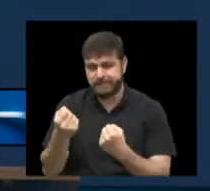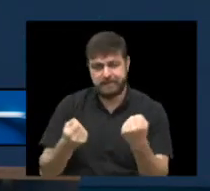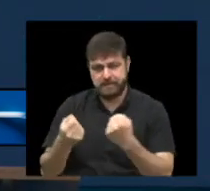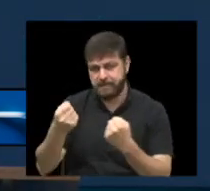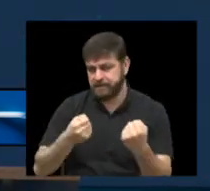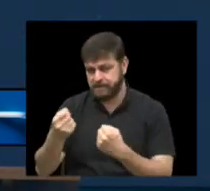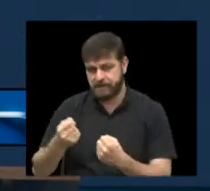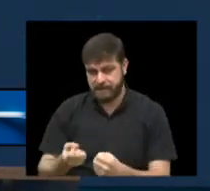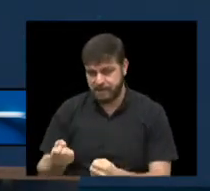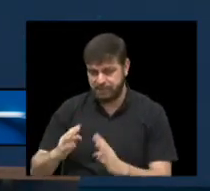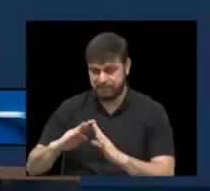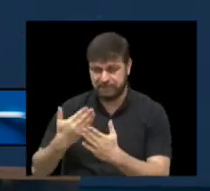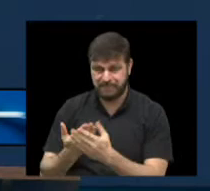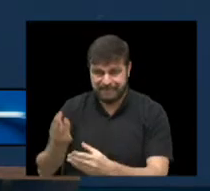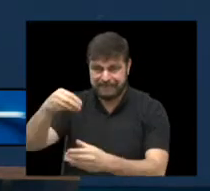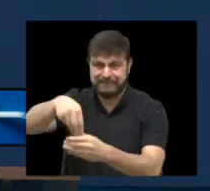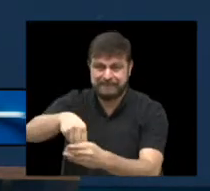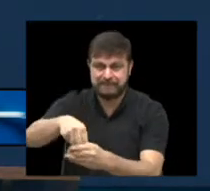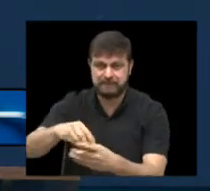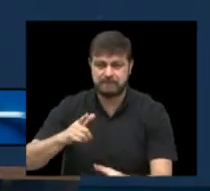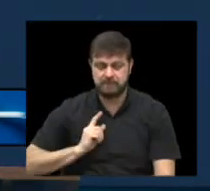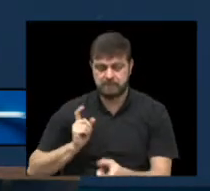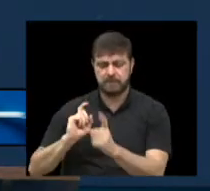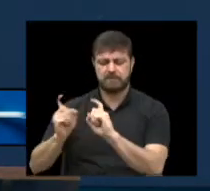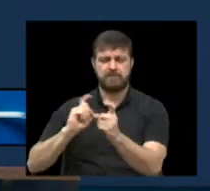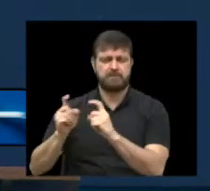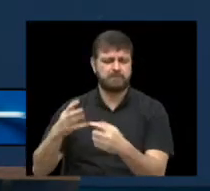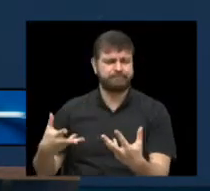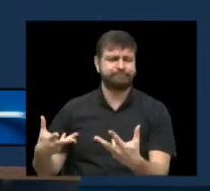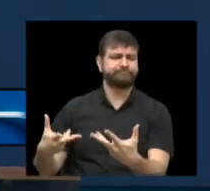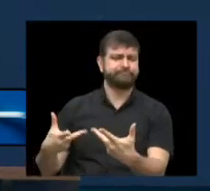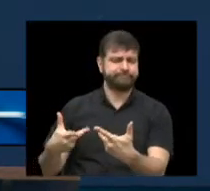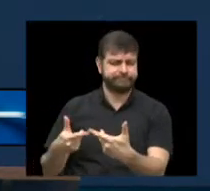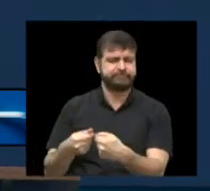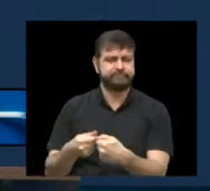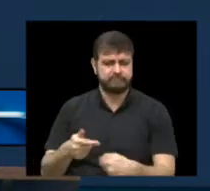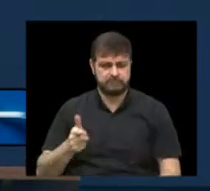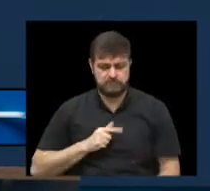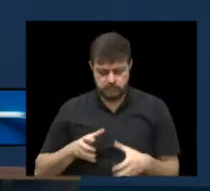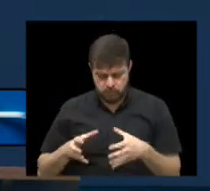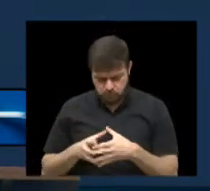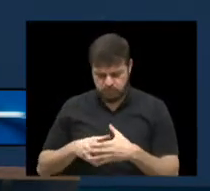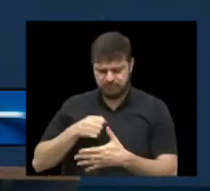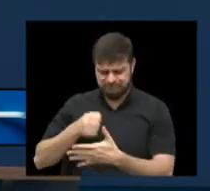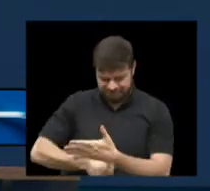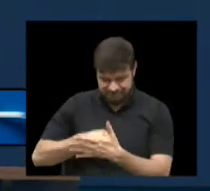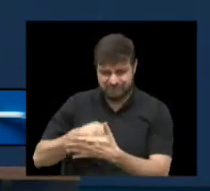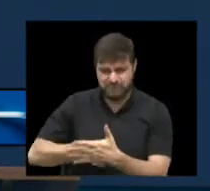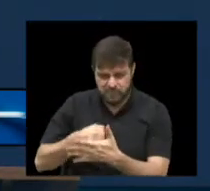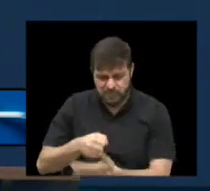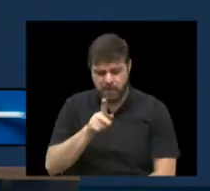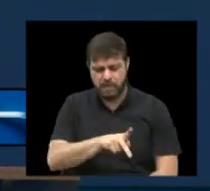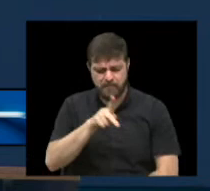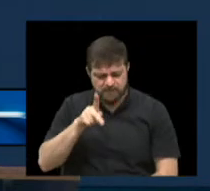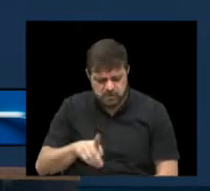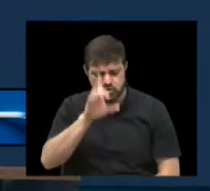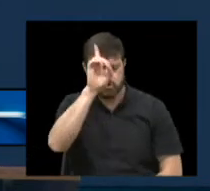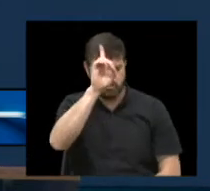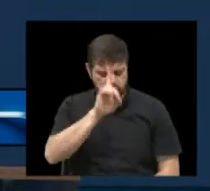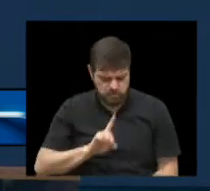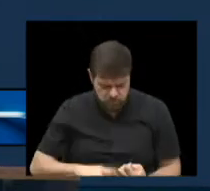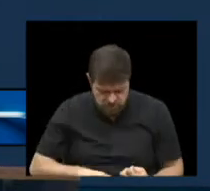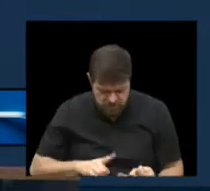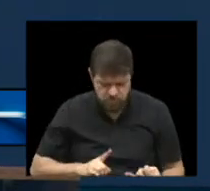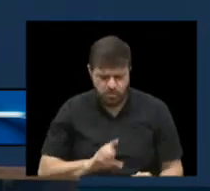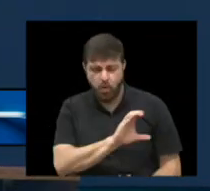Então, foi uma reunião muito produtiva, em que a mobilização dos professores, dos diretores,